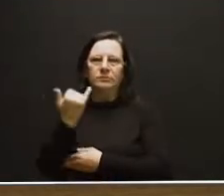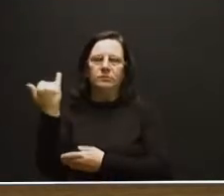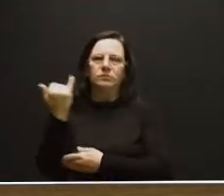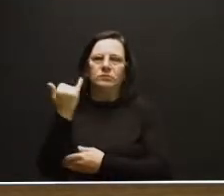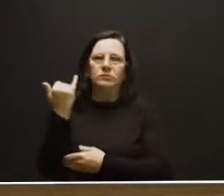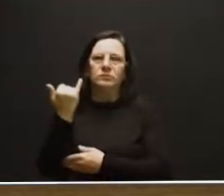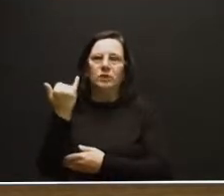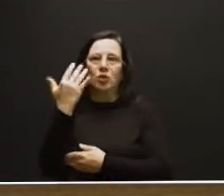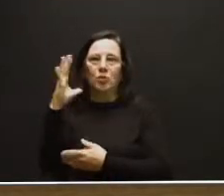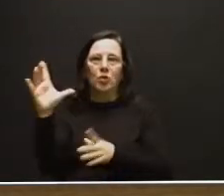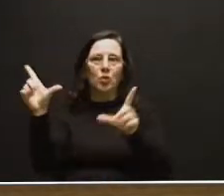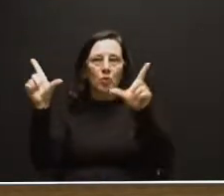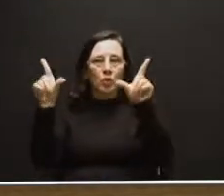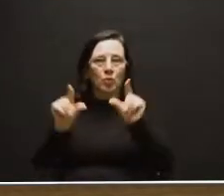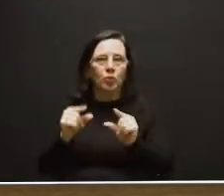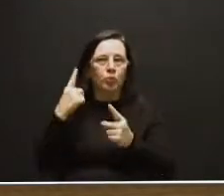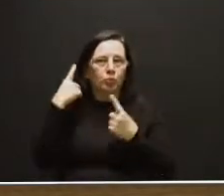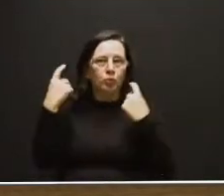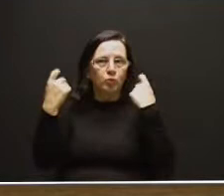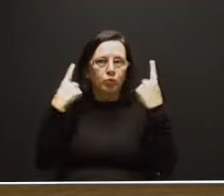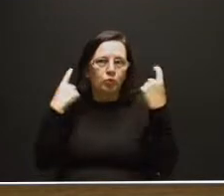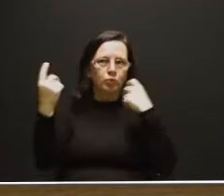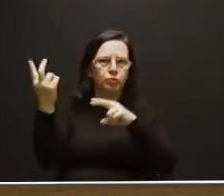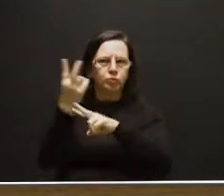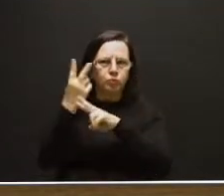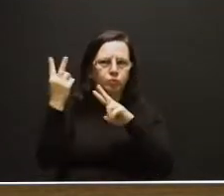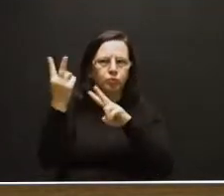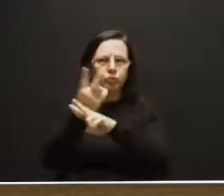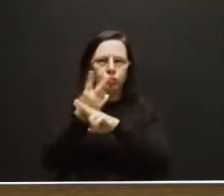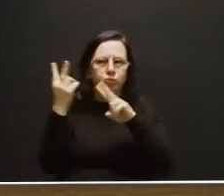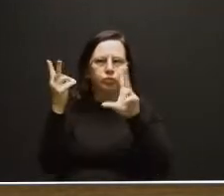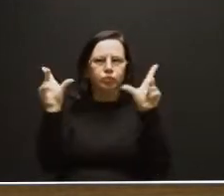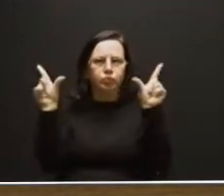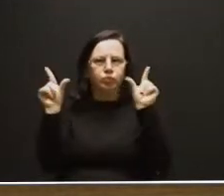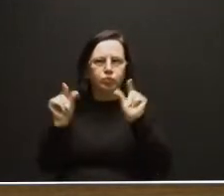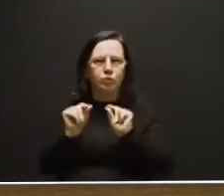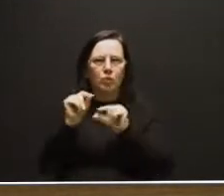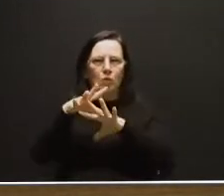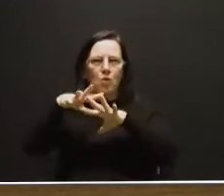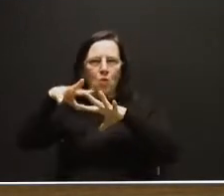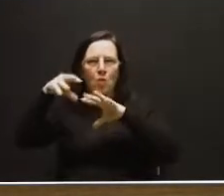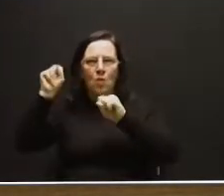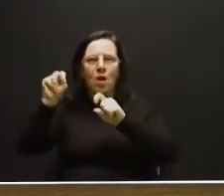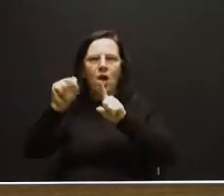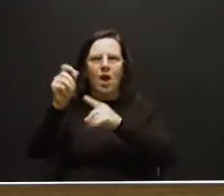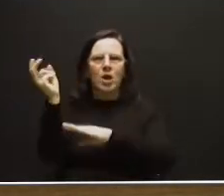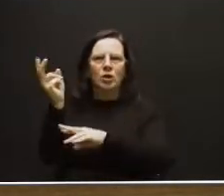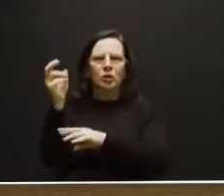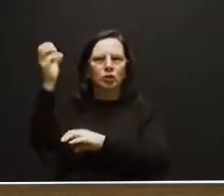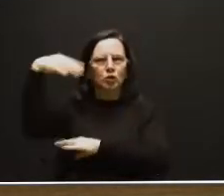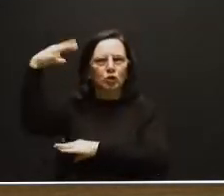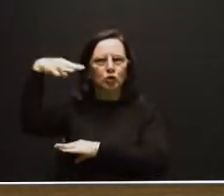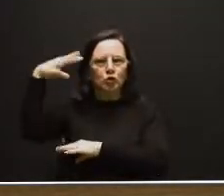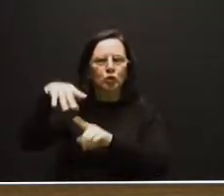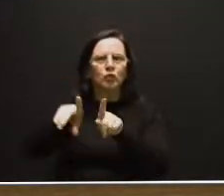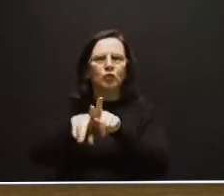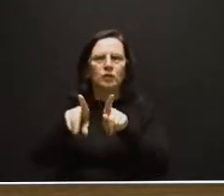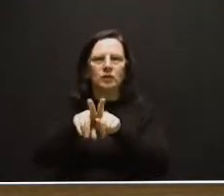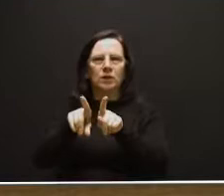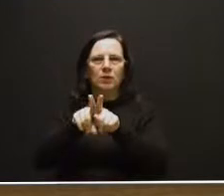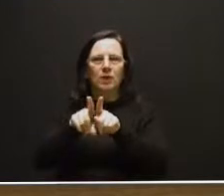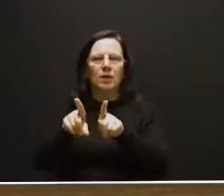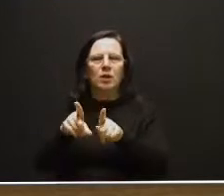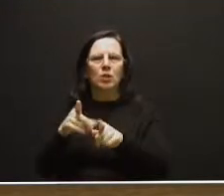reduzem poluição sonora e os ventos mantendo a umidade do ar e chuvas regulares fornecem base para